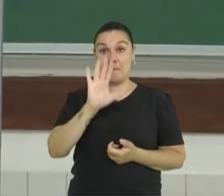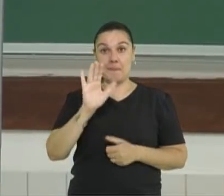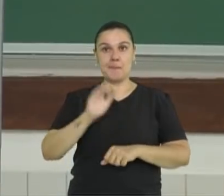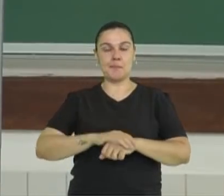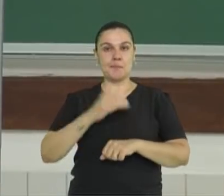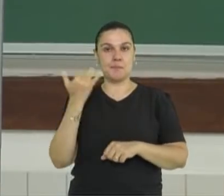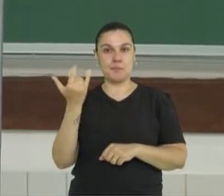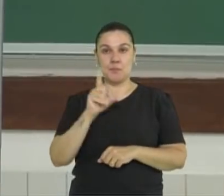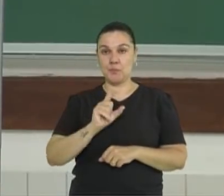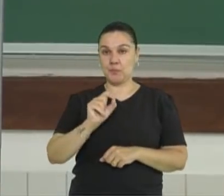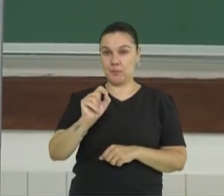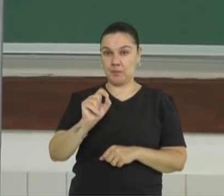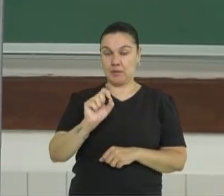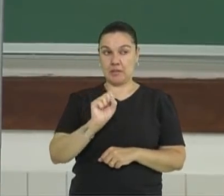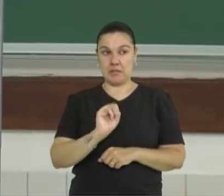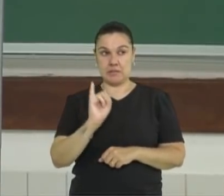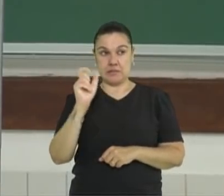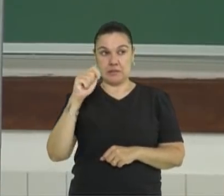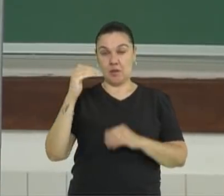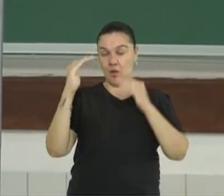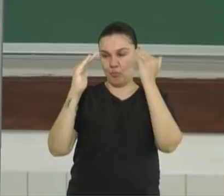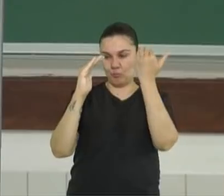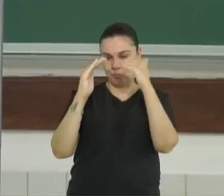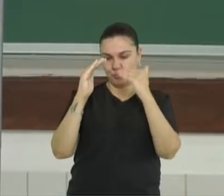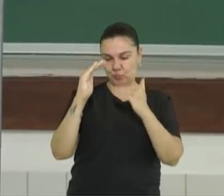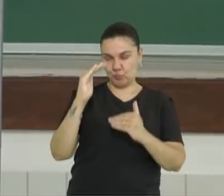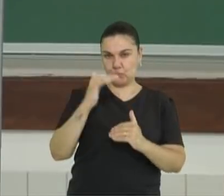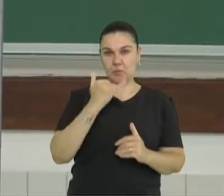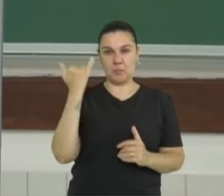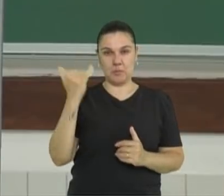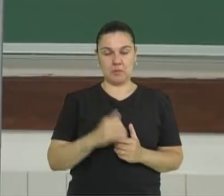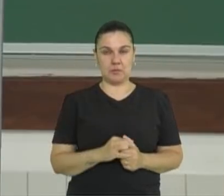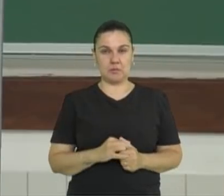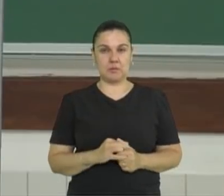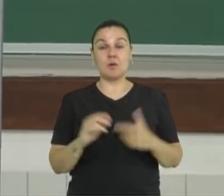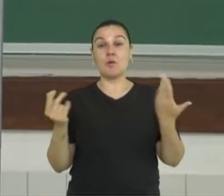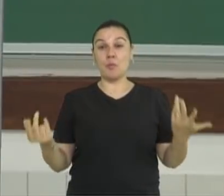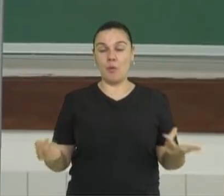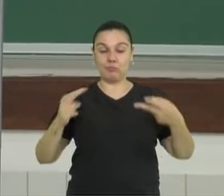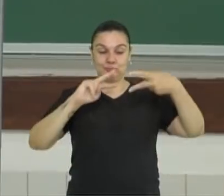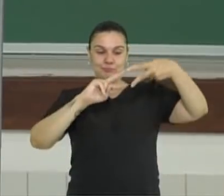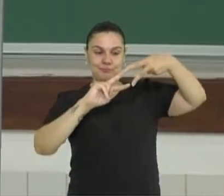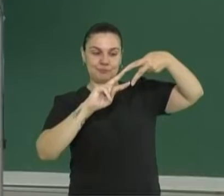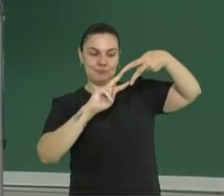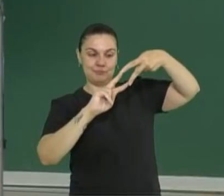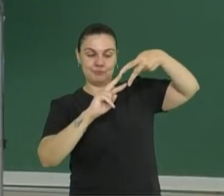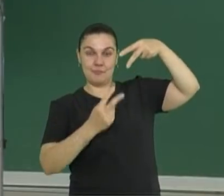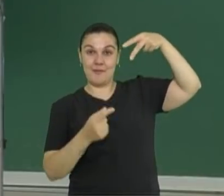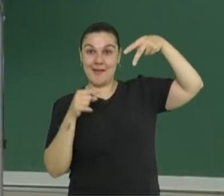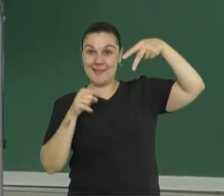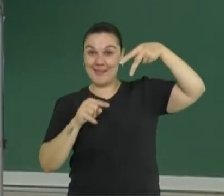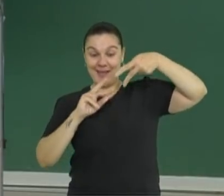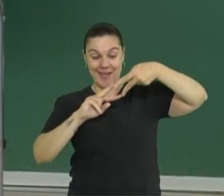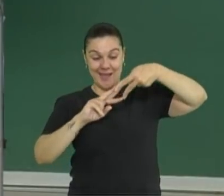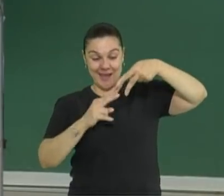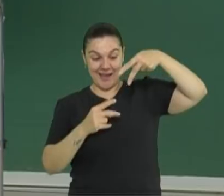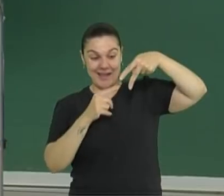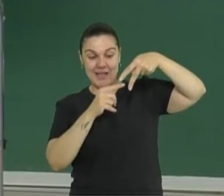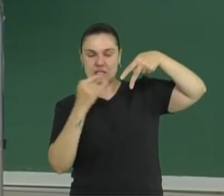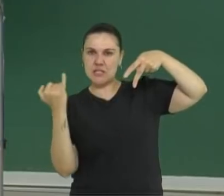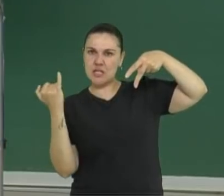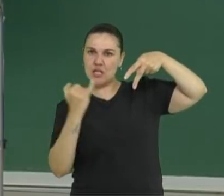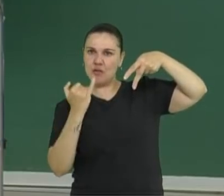mais importante, se eu pudesse colocar numa lista de prioridade, é o material hereditário, porque é ele que tem todas